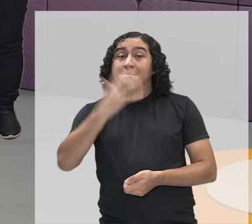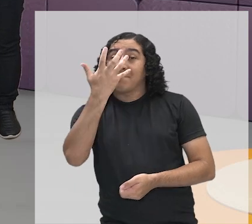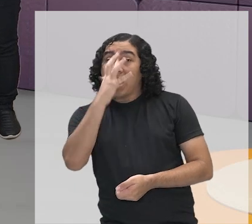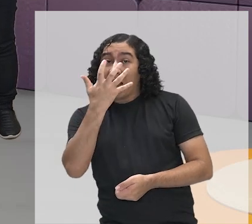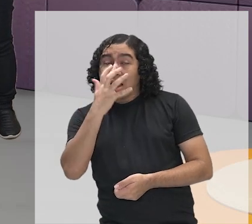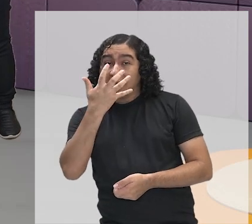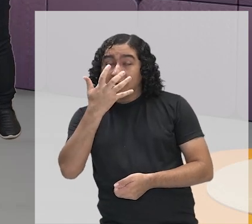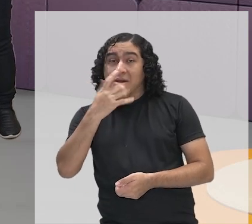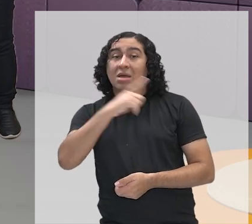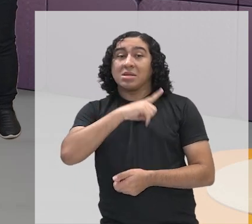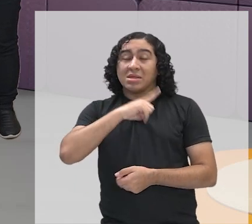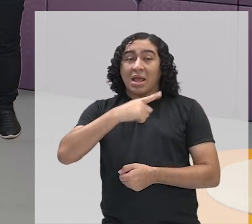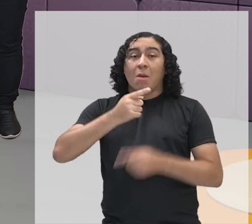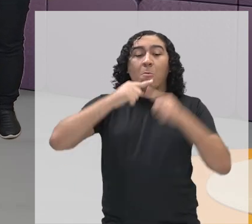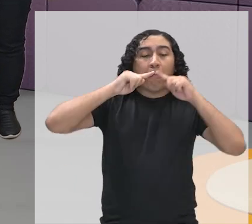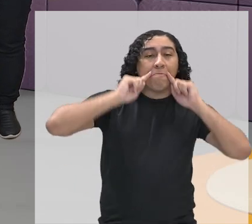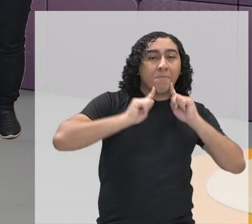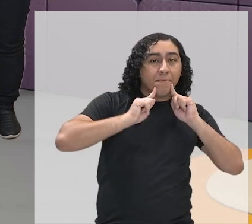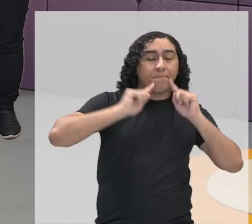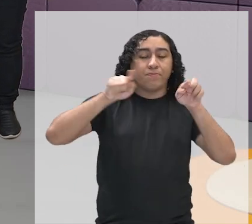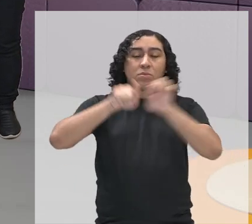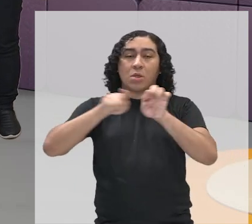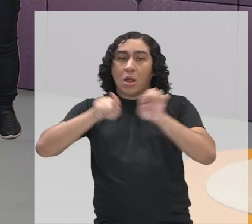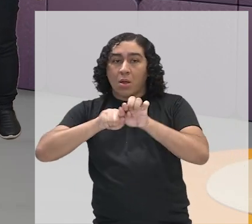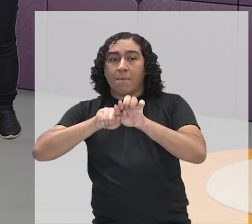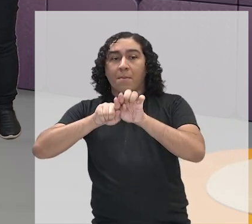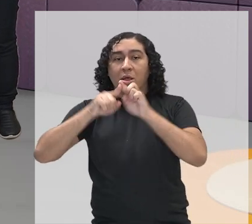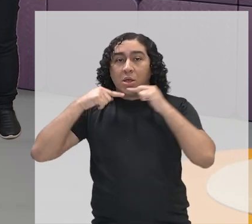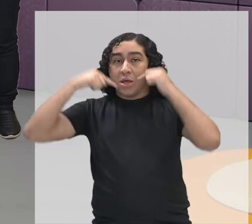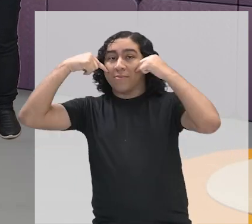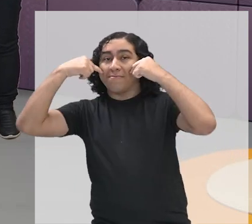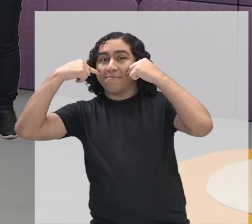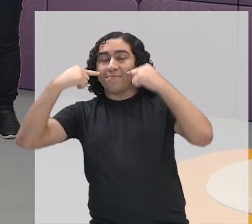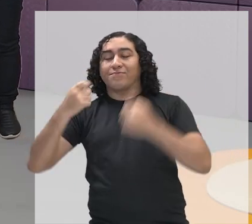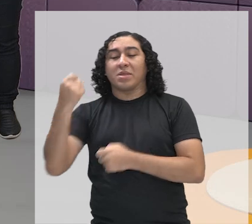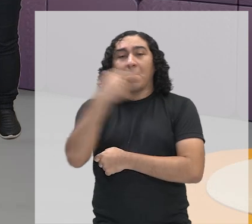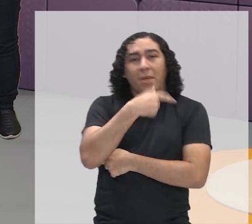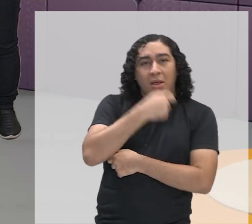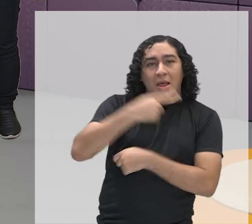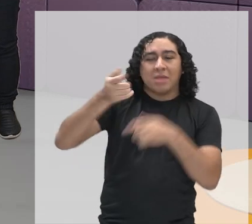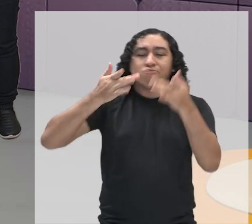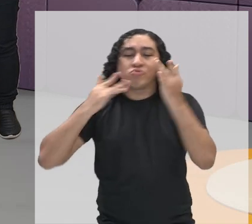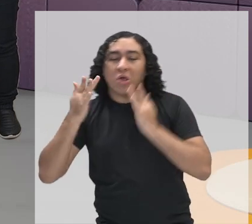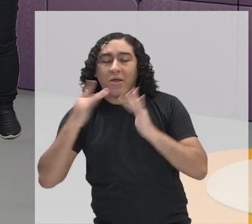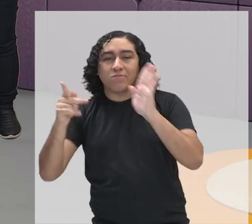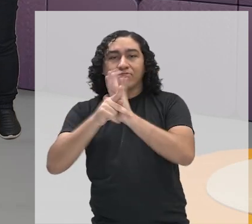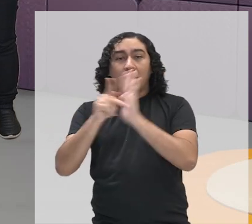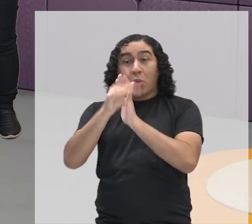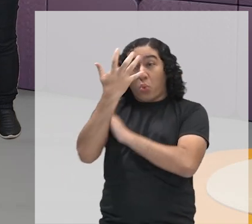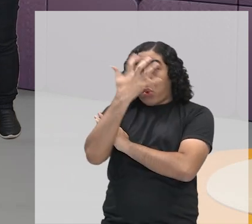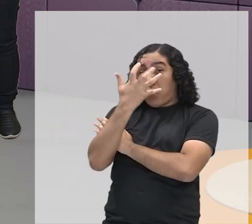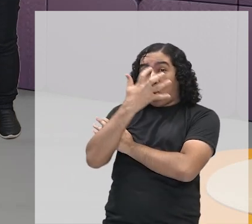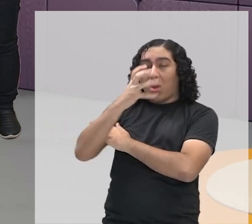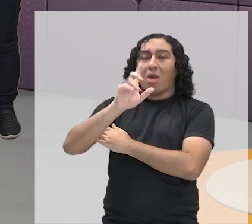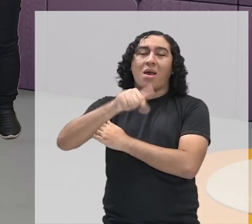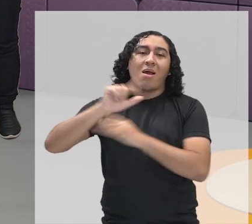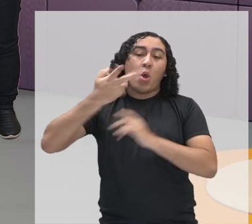de comédia. Toda vez que vocês ouvirem falar então um pouco sobre essa parte cultural, eu estou